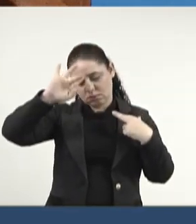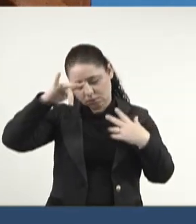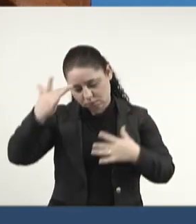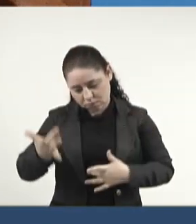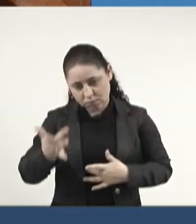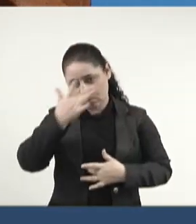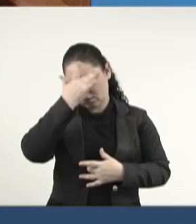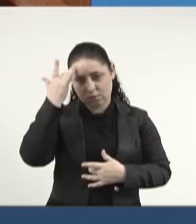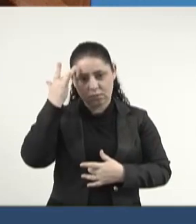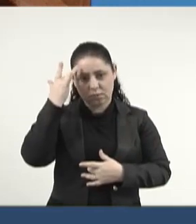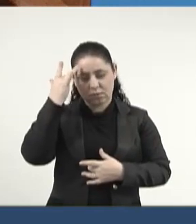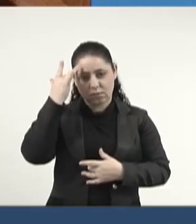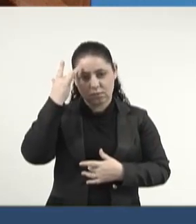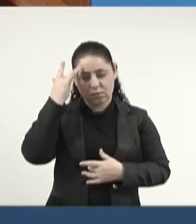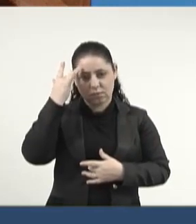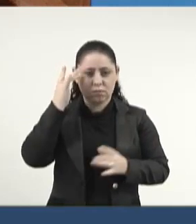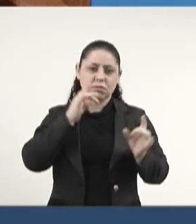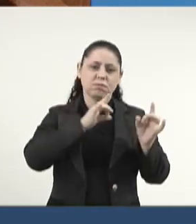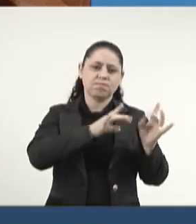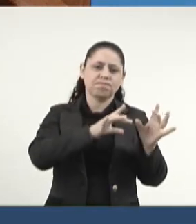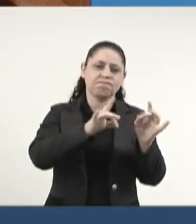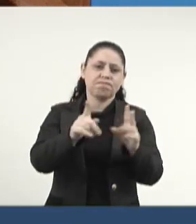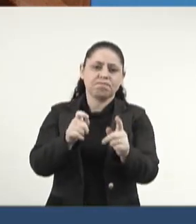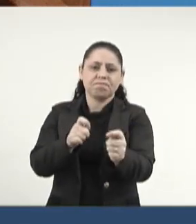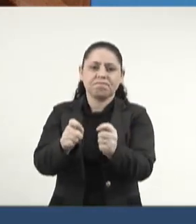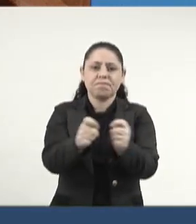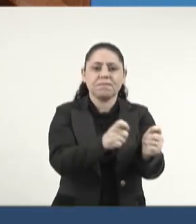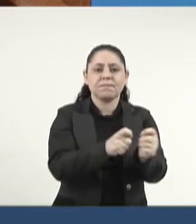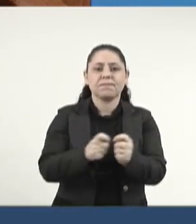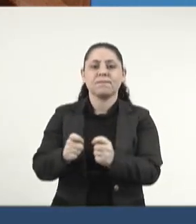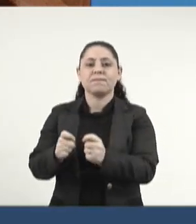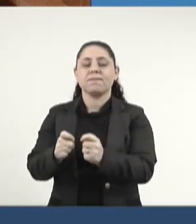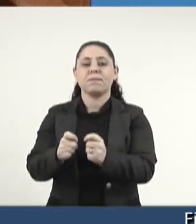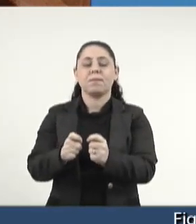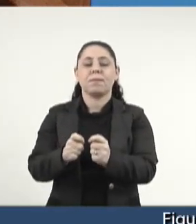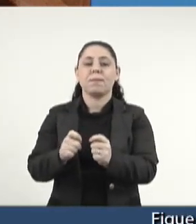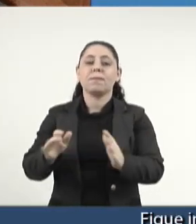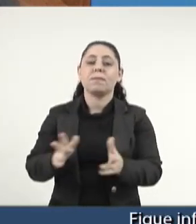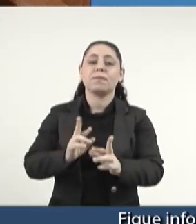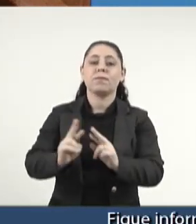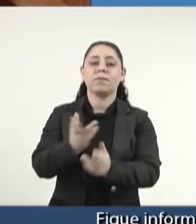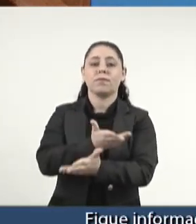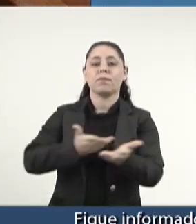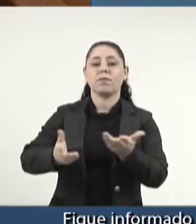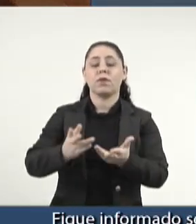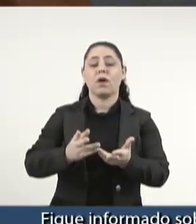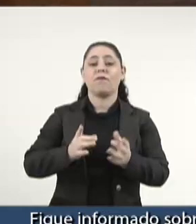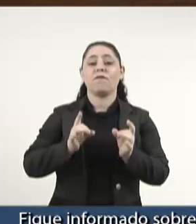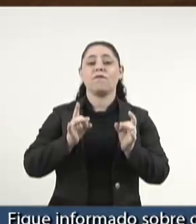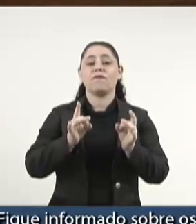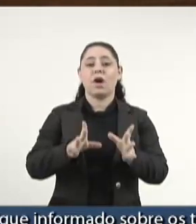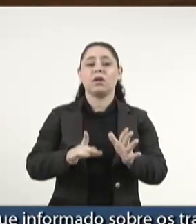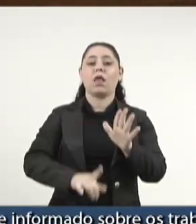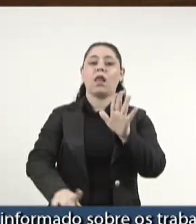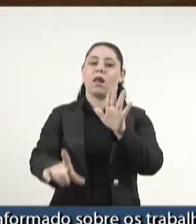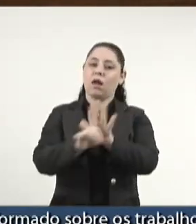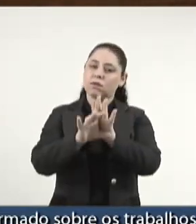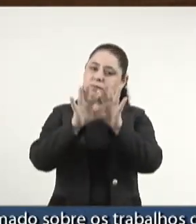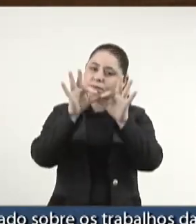as pessoas que corretam, as pessoas que negociam, as pessoas que promovem intermediação de negócios